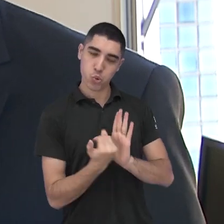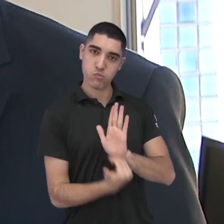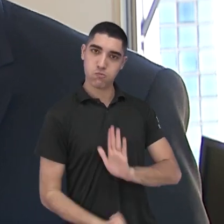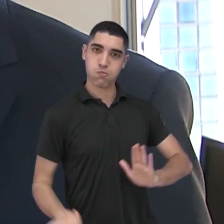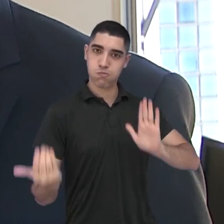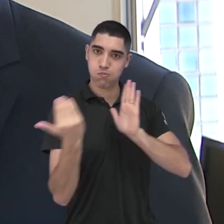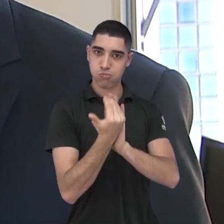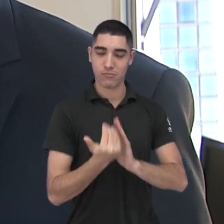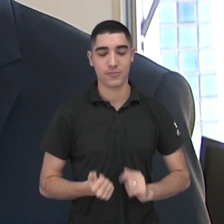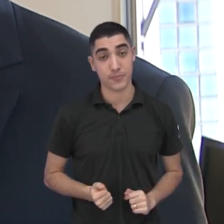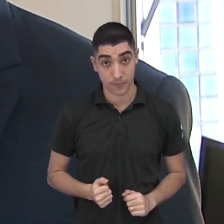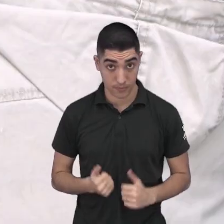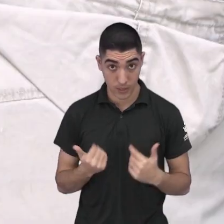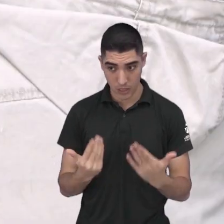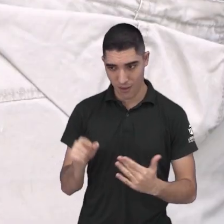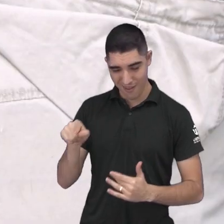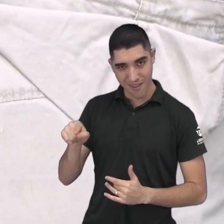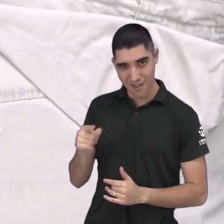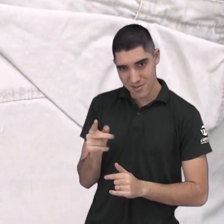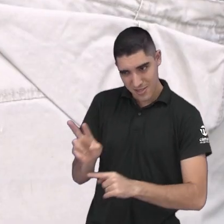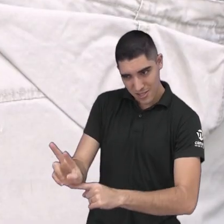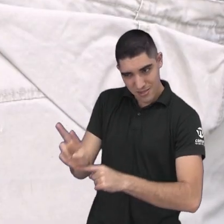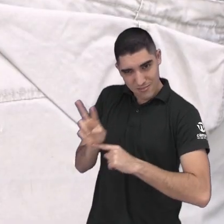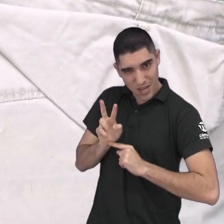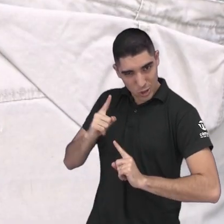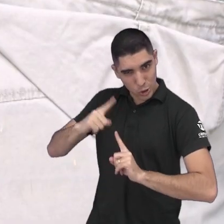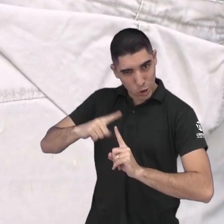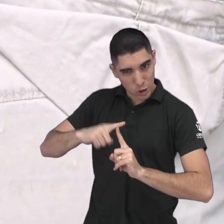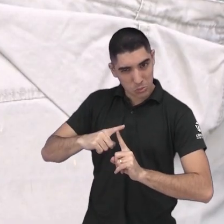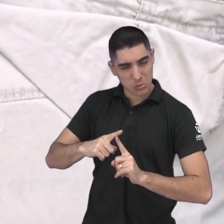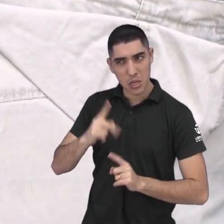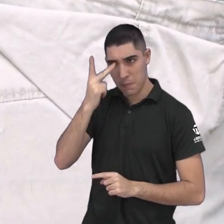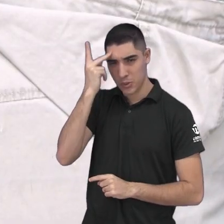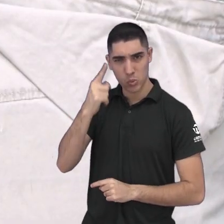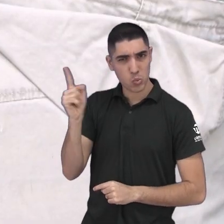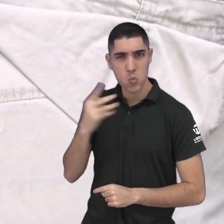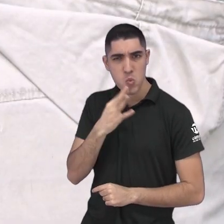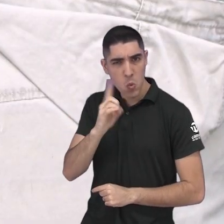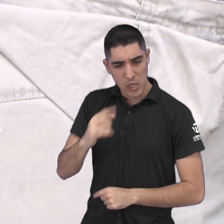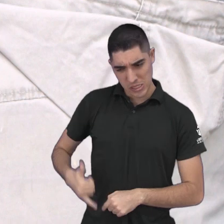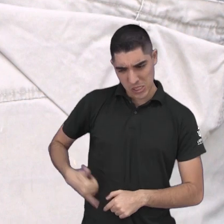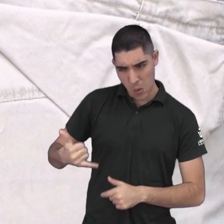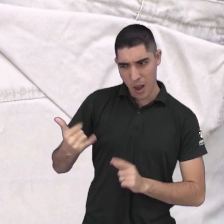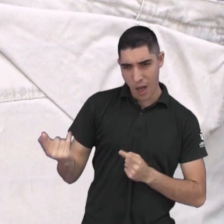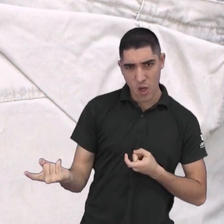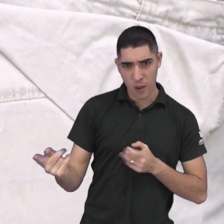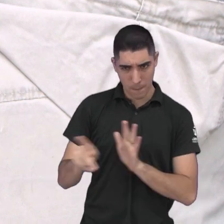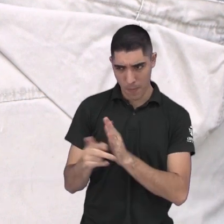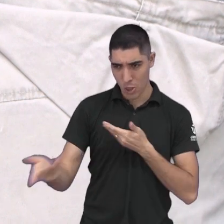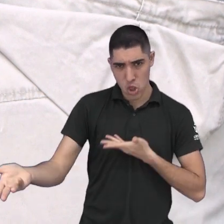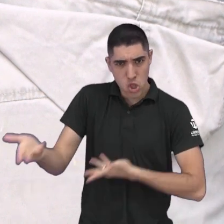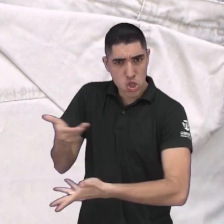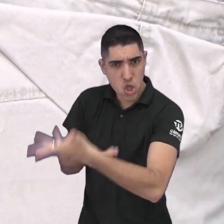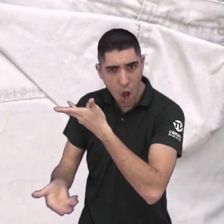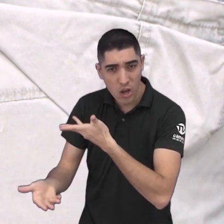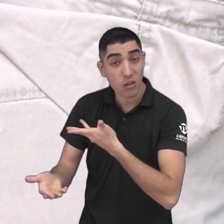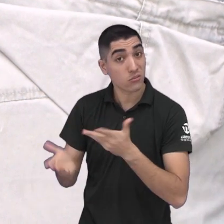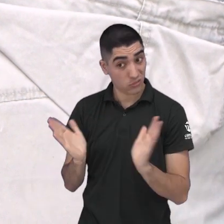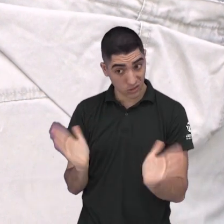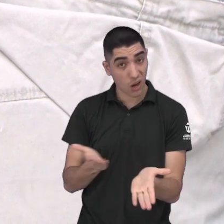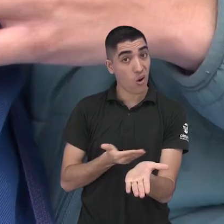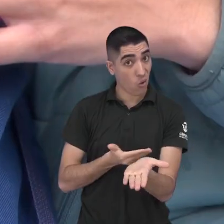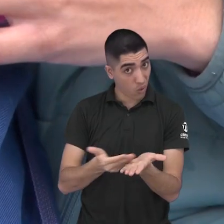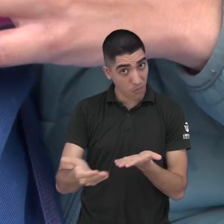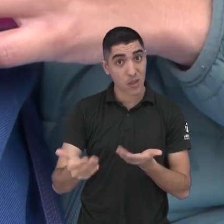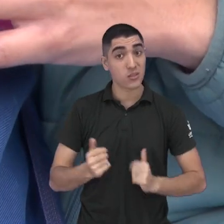juros extraordinários. Na prática, esses empréstimos, embora ainda pouco conhecidos, já estão